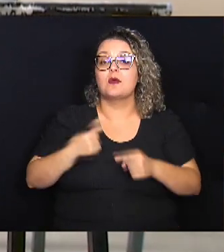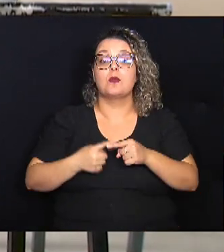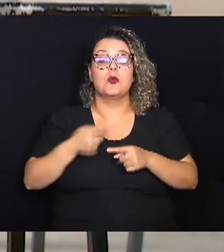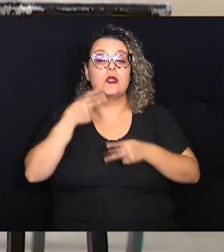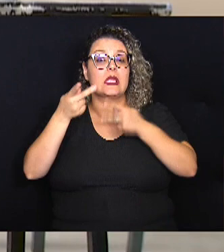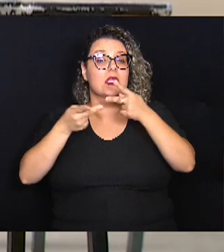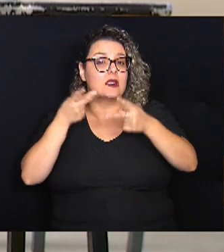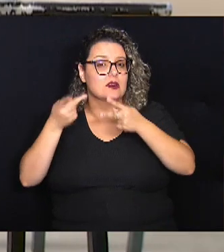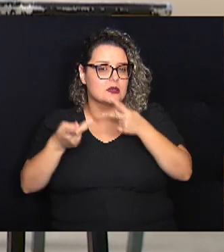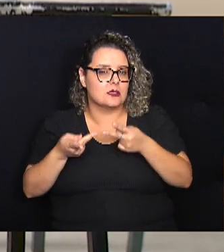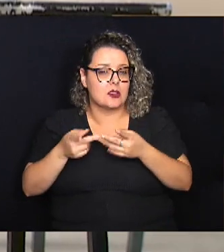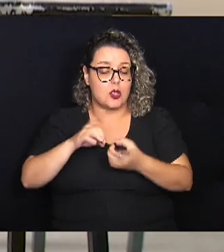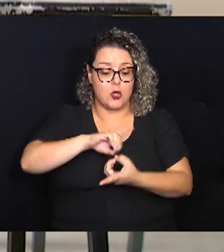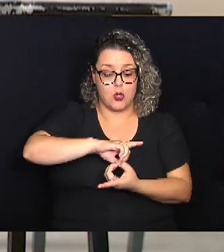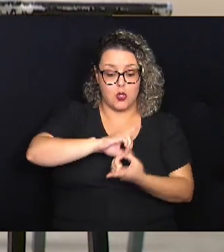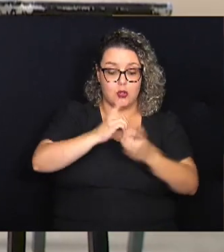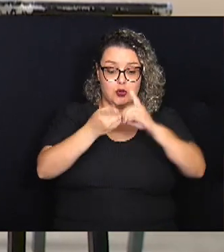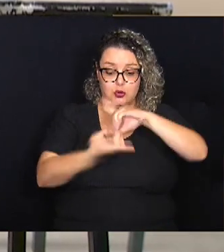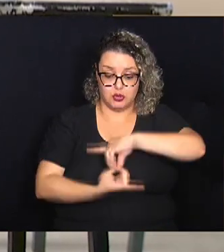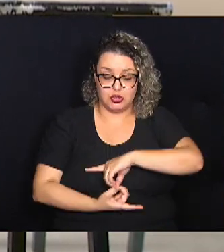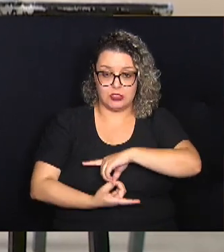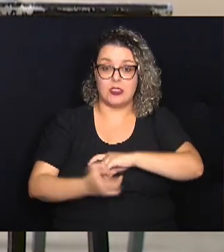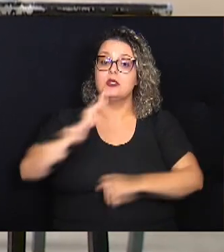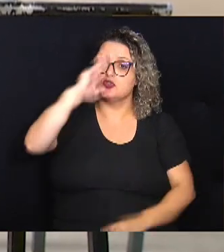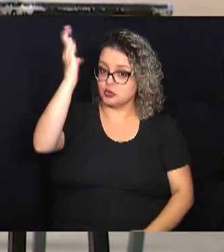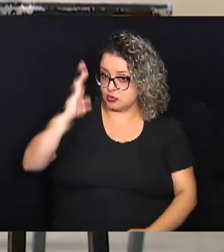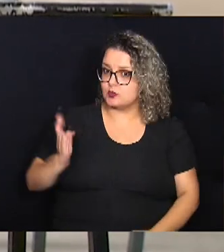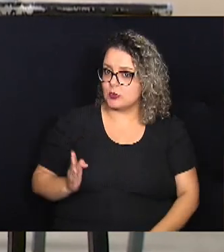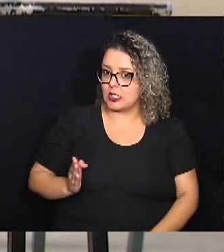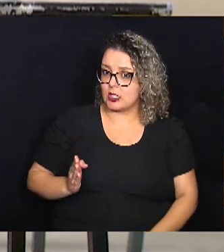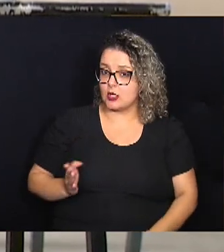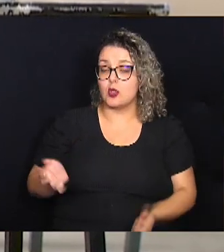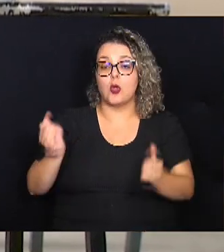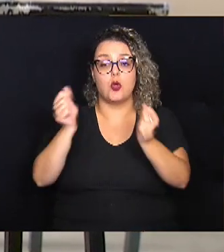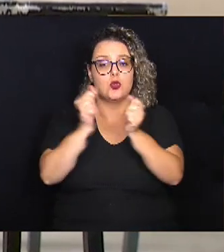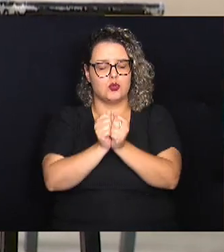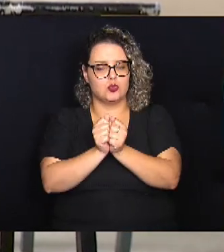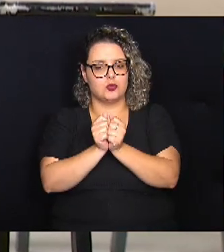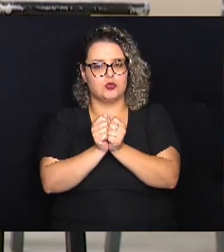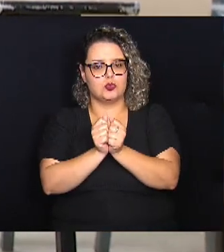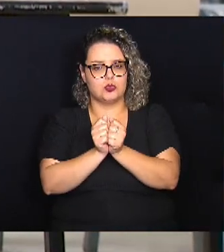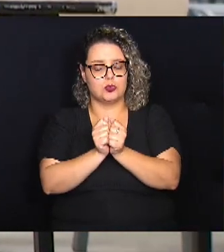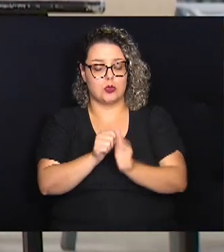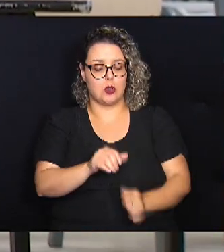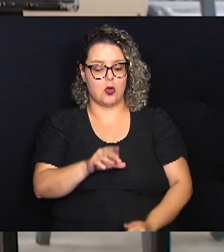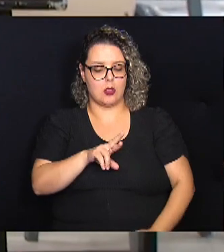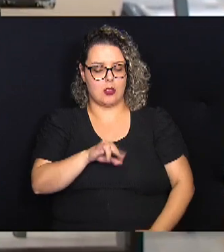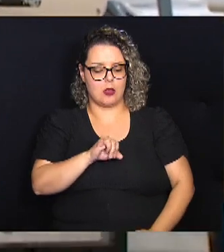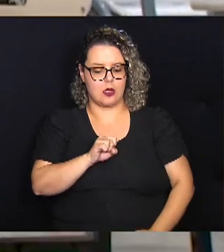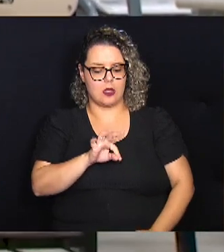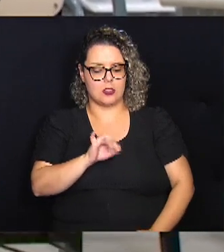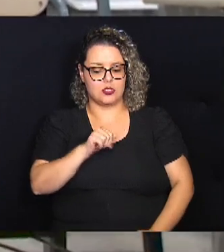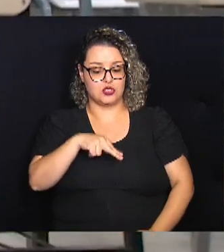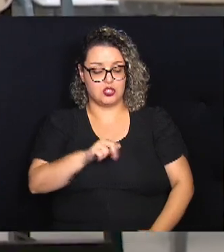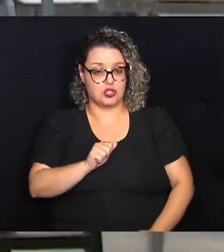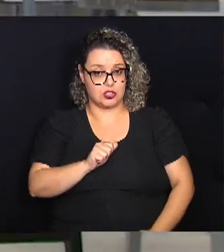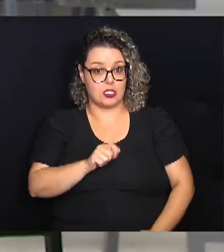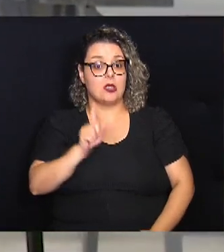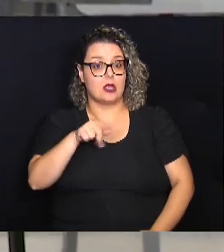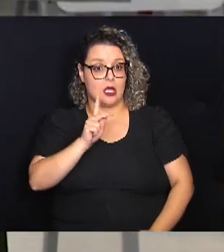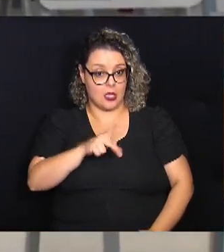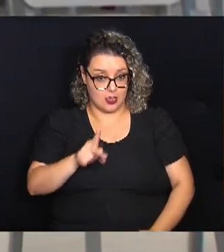falar sobre dialetos brasileiros. Eu estou aqui com a Cristina, que é professora, não